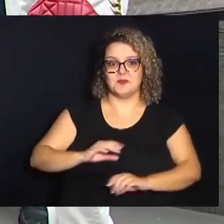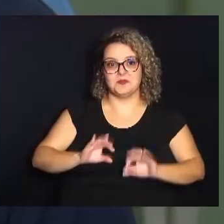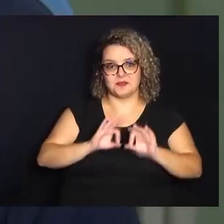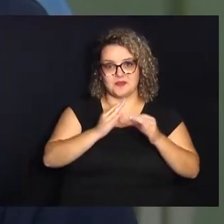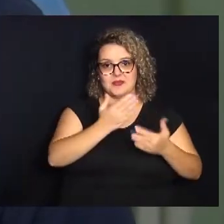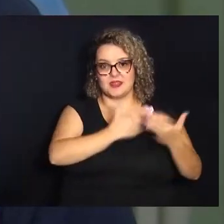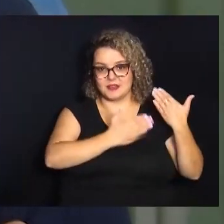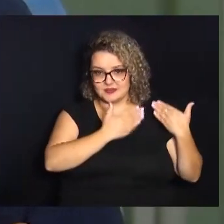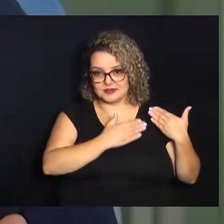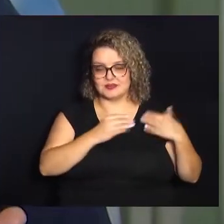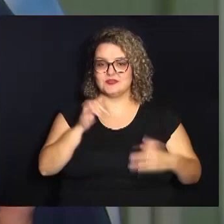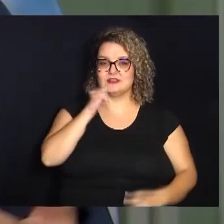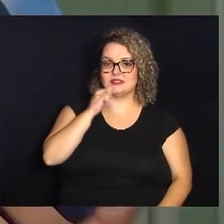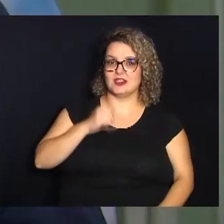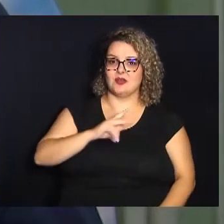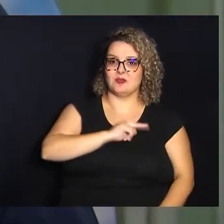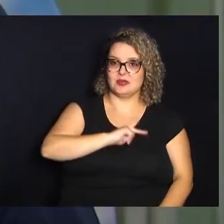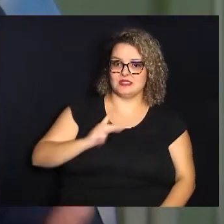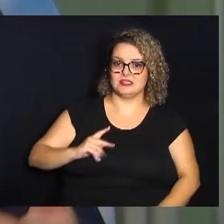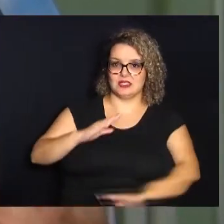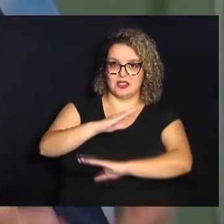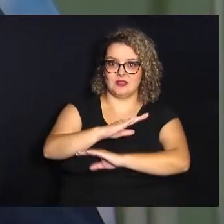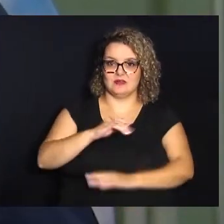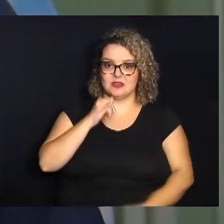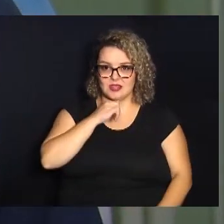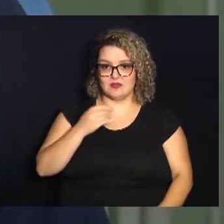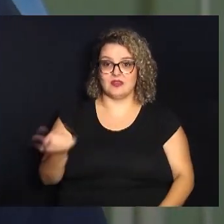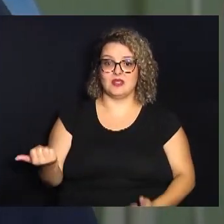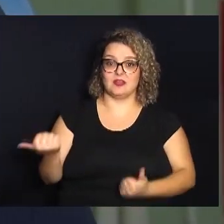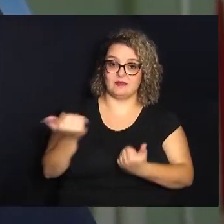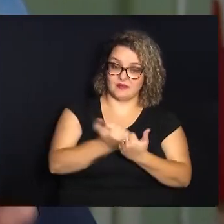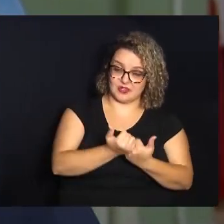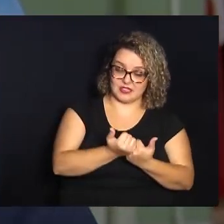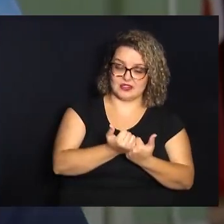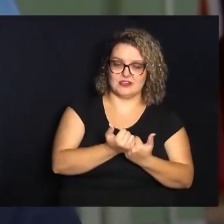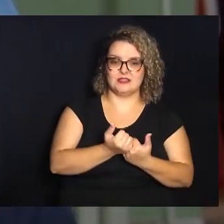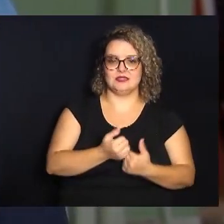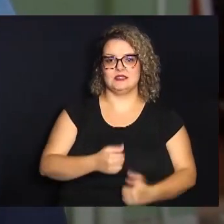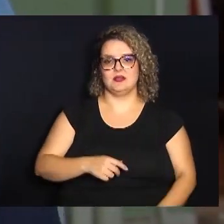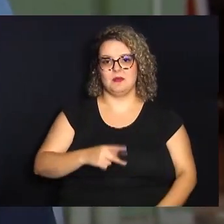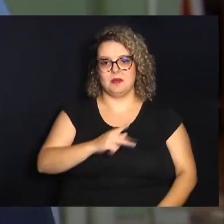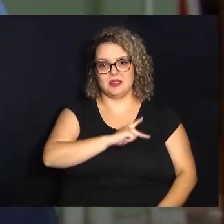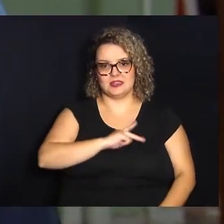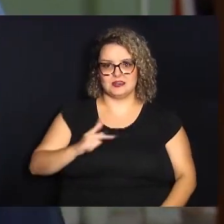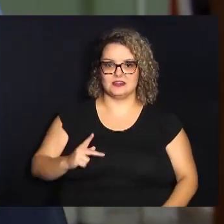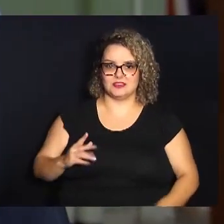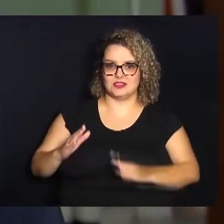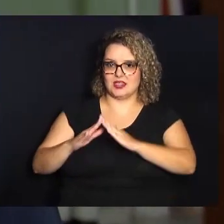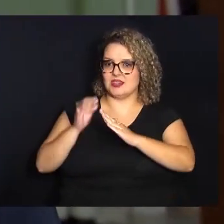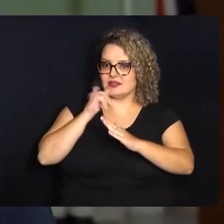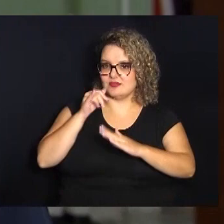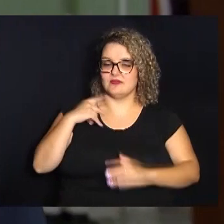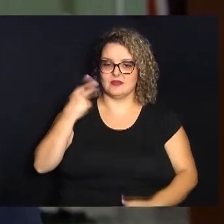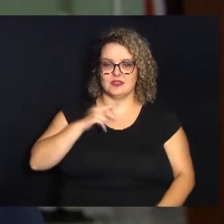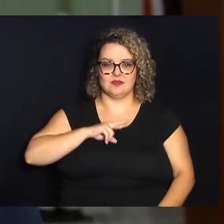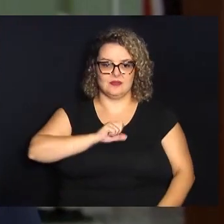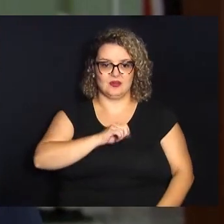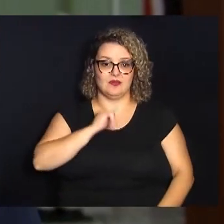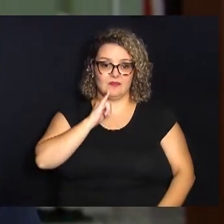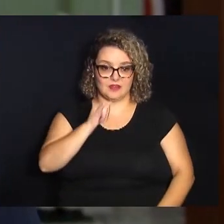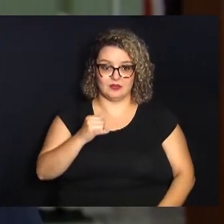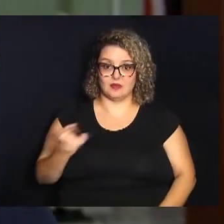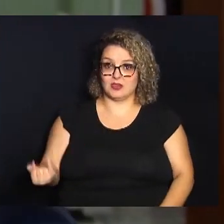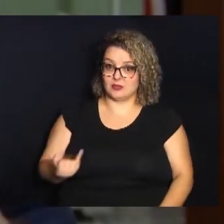Municipal e vice-presidente da Casa de Itália, o vereador Luiz Rossini, destacou a importância da data histórica.